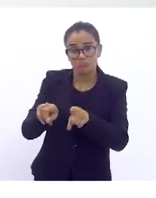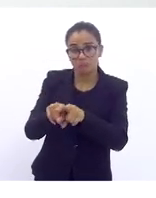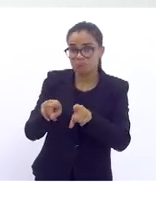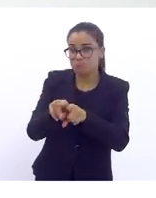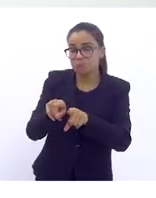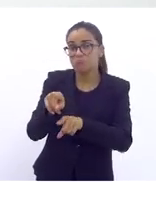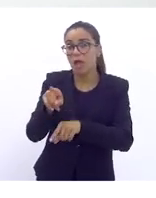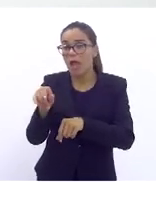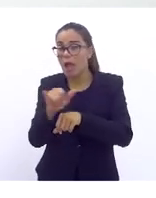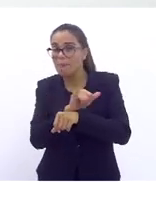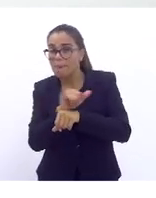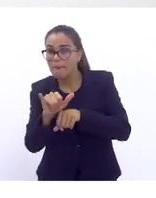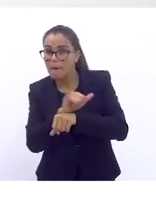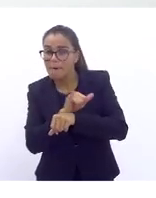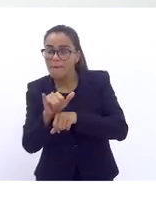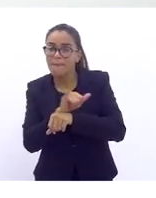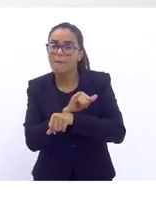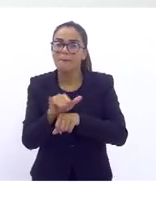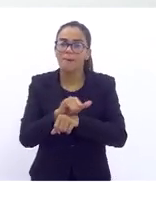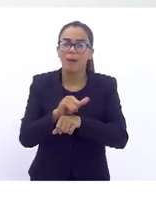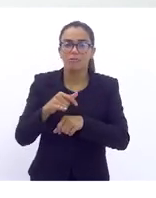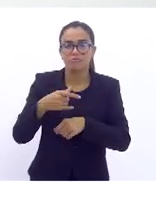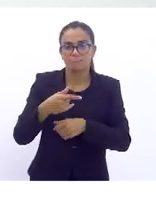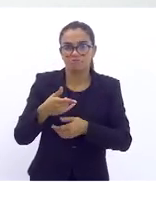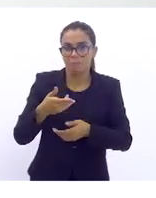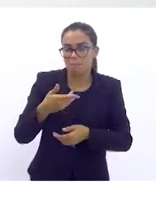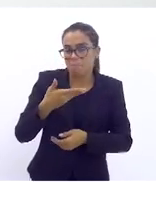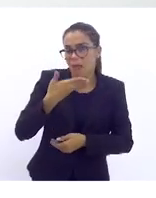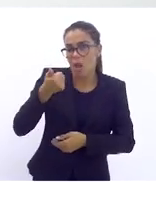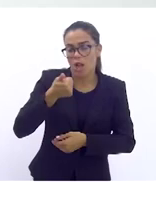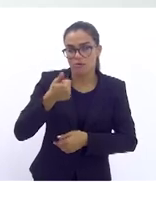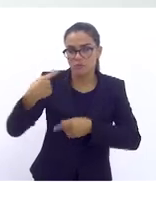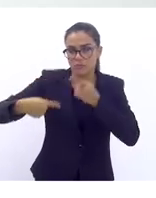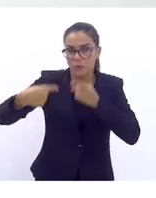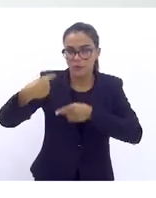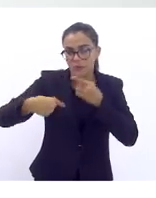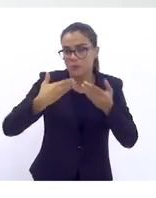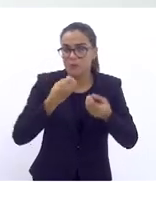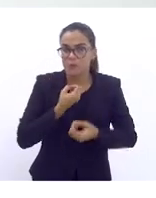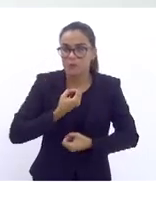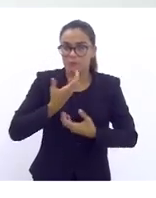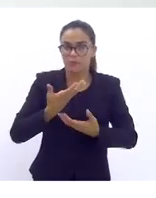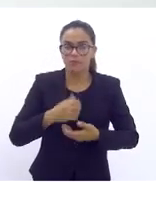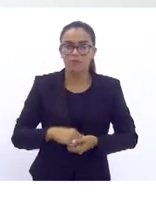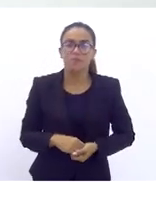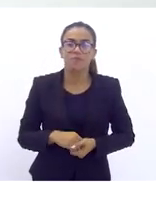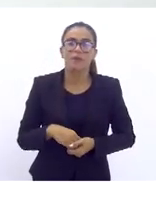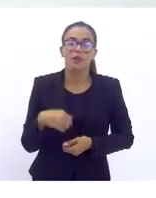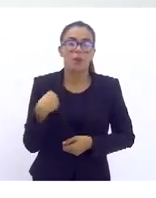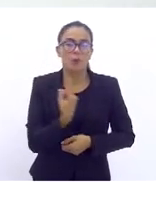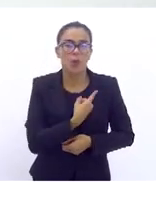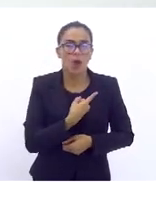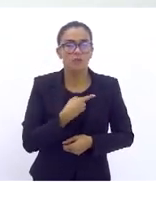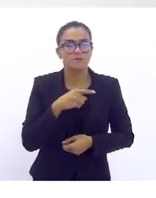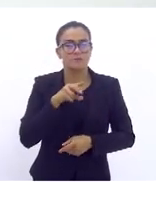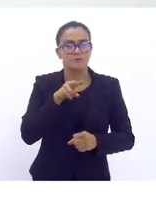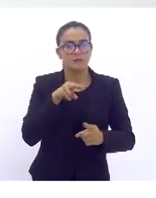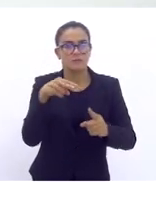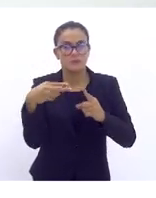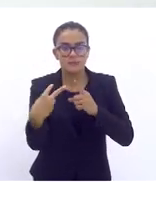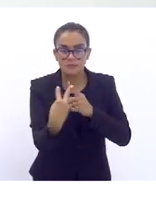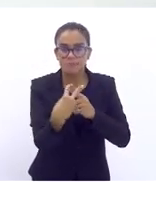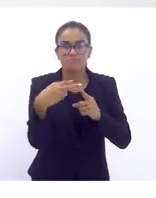agilizar a sua a sua o seu debate aí sobre aqui então a gente faz uma perspectiva de crescimento